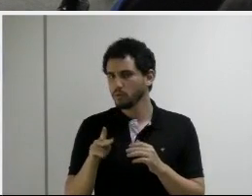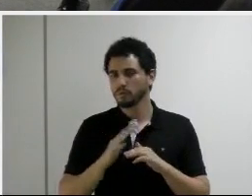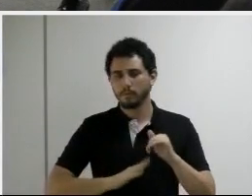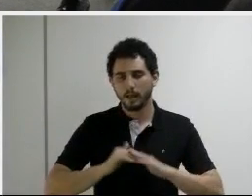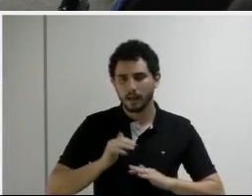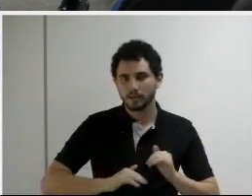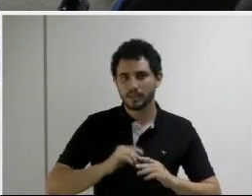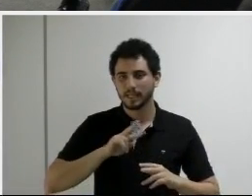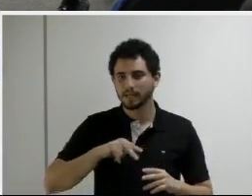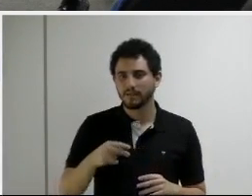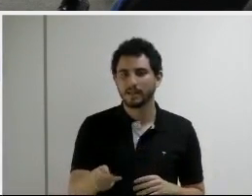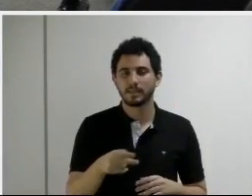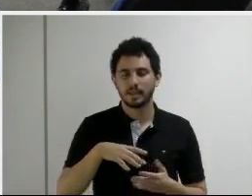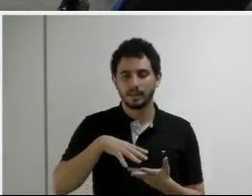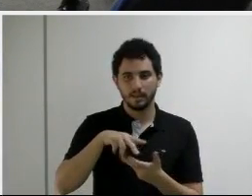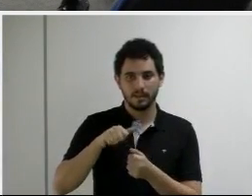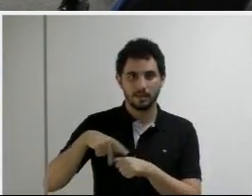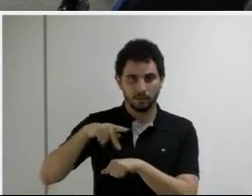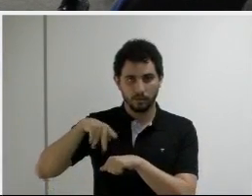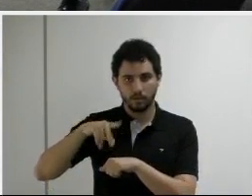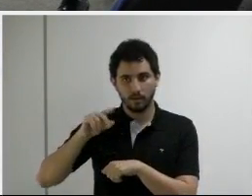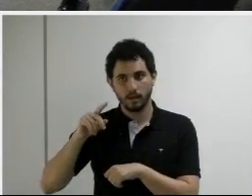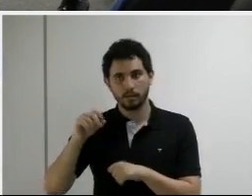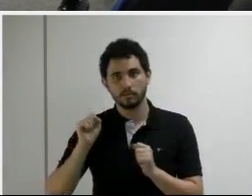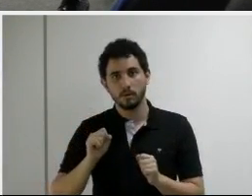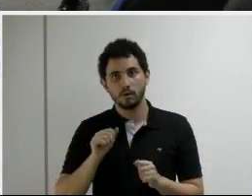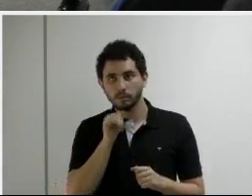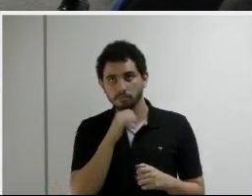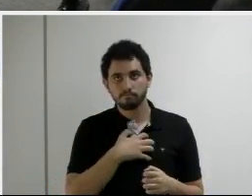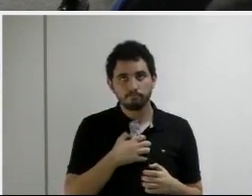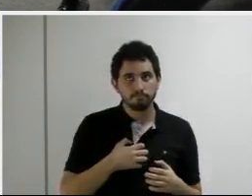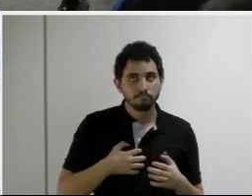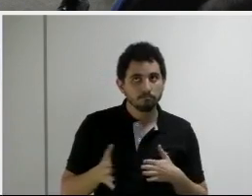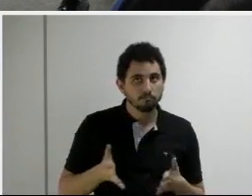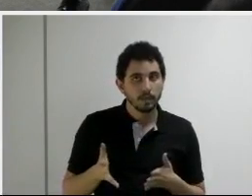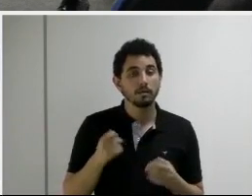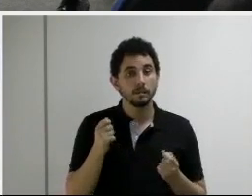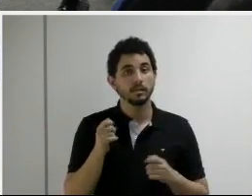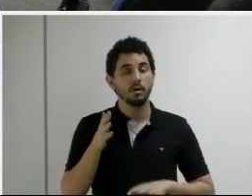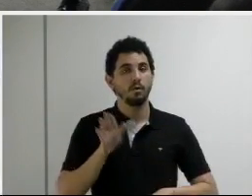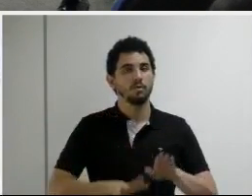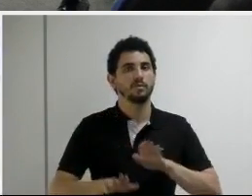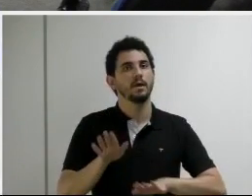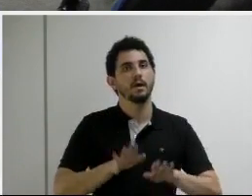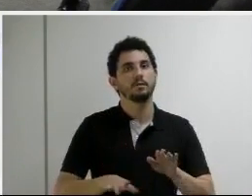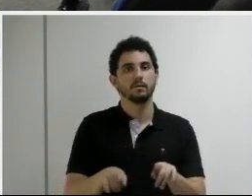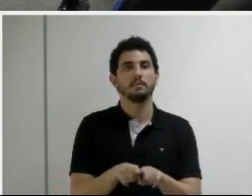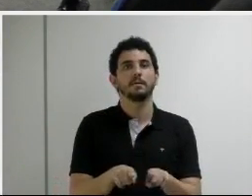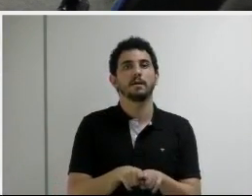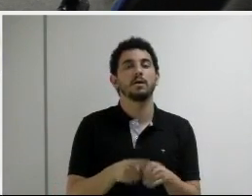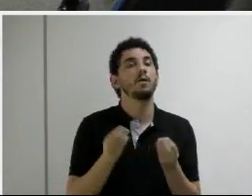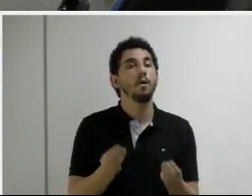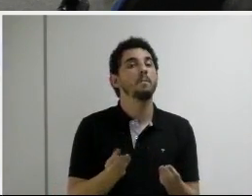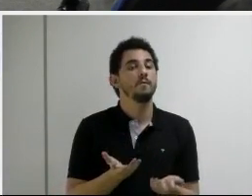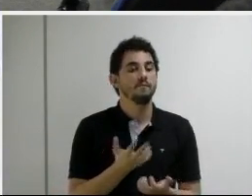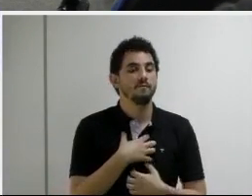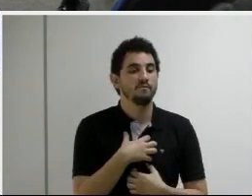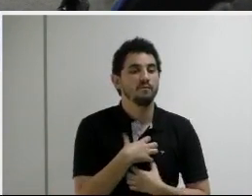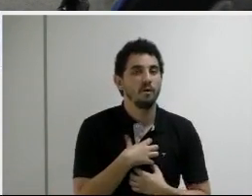de transferência internacional de dados pode ser algo proibitivo. Então, a gente tem que tomar cuidado também na forma